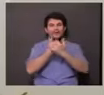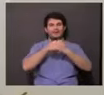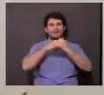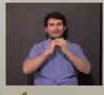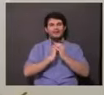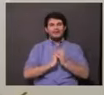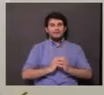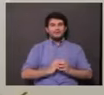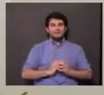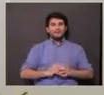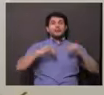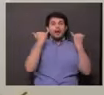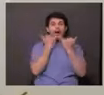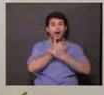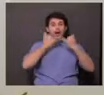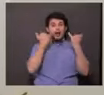aleluia,